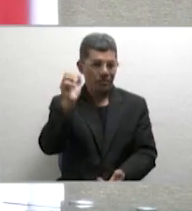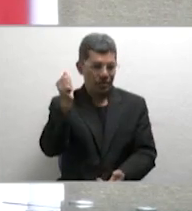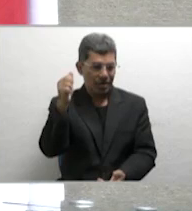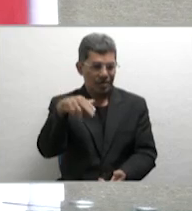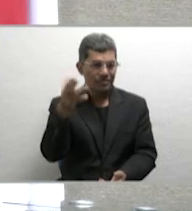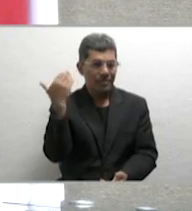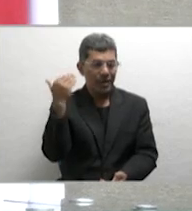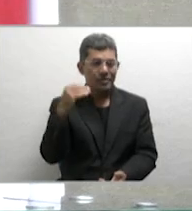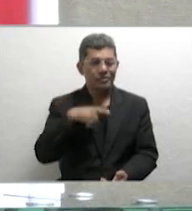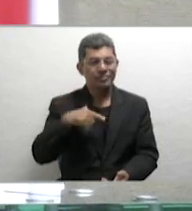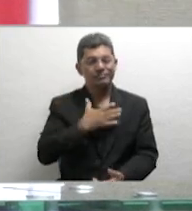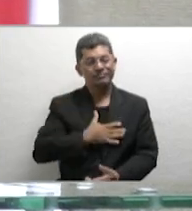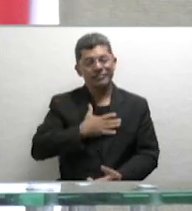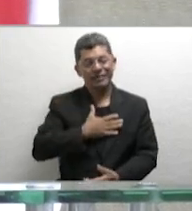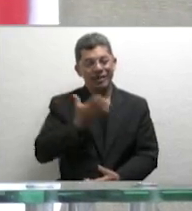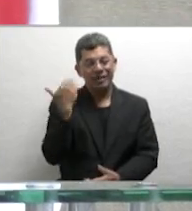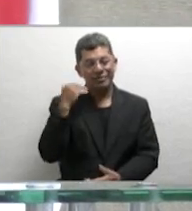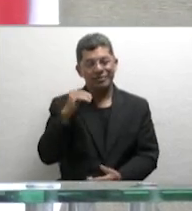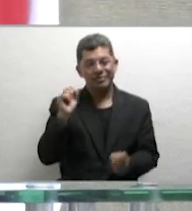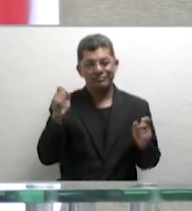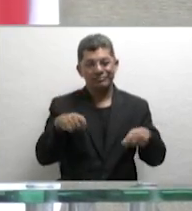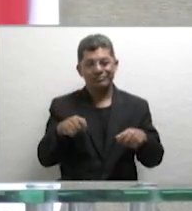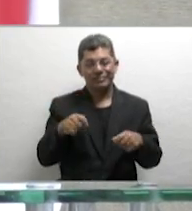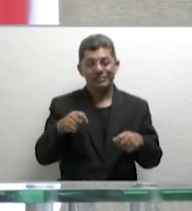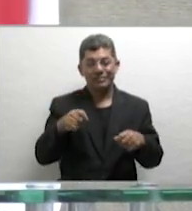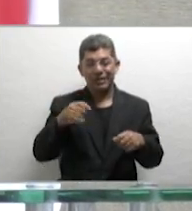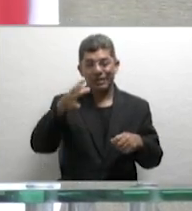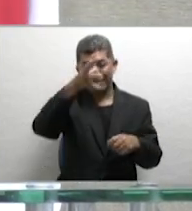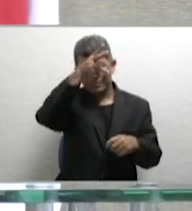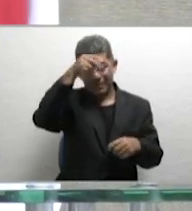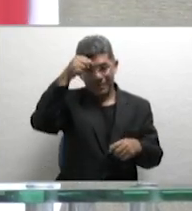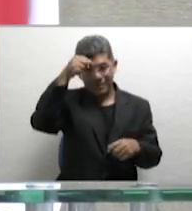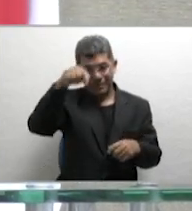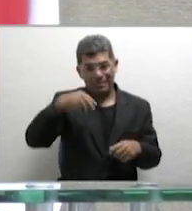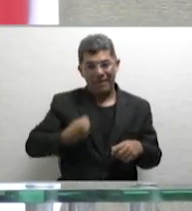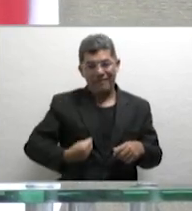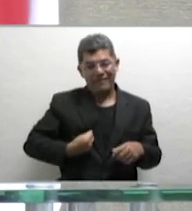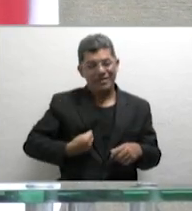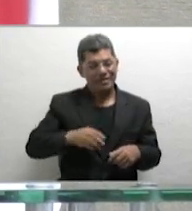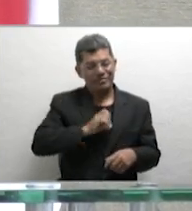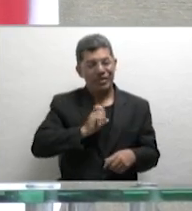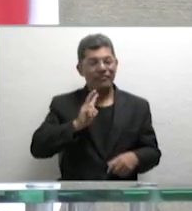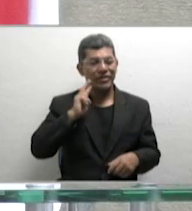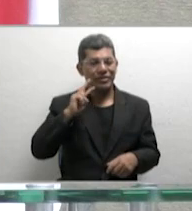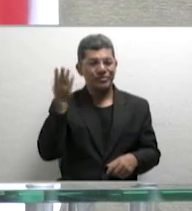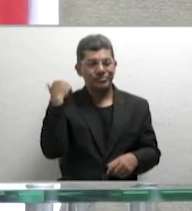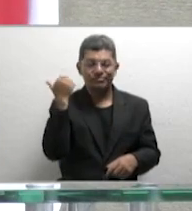de servir a cidade da minha vida, que é Manaus, como vereador.